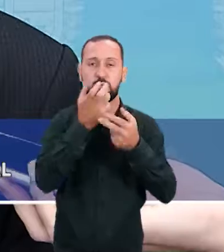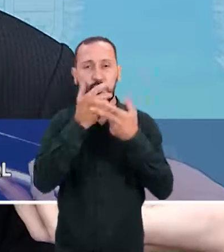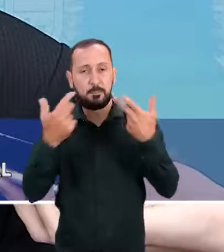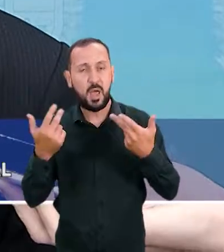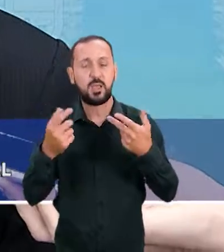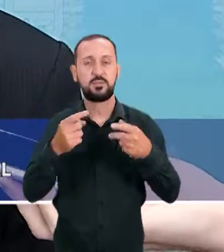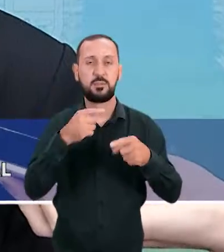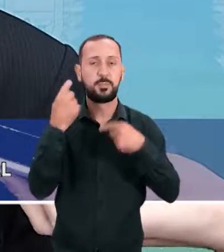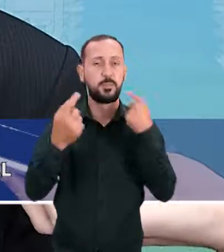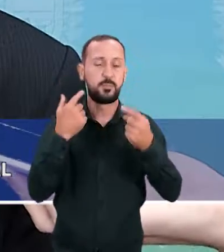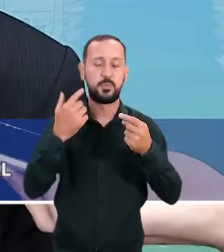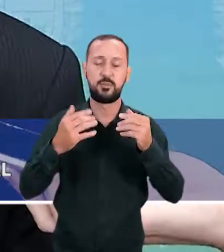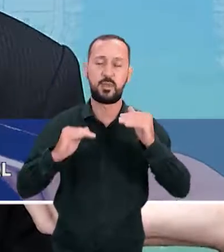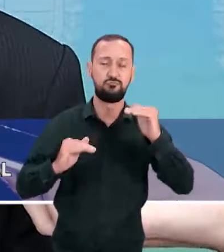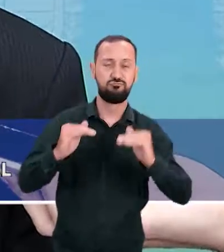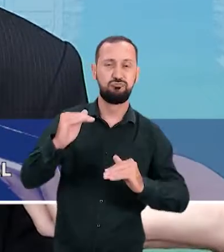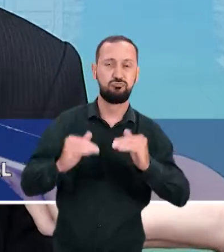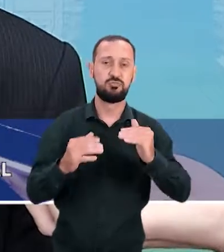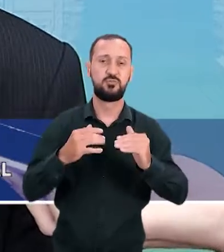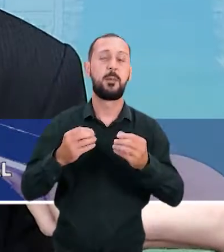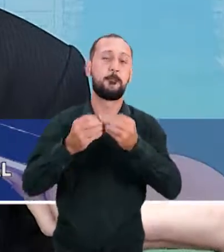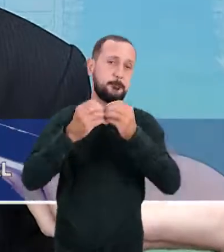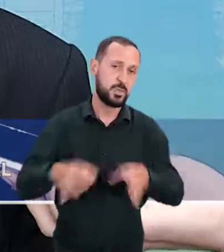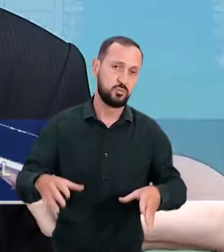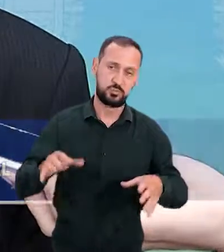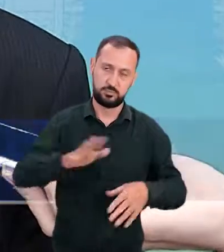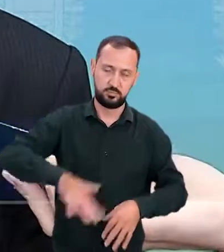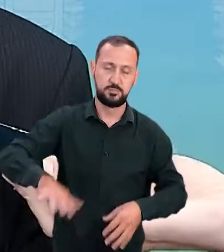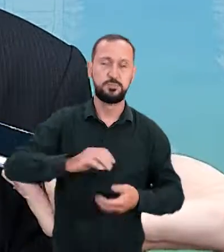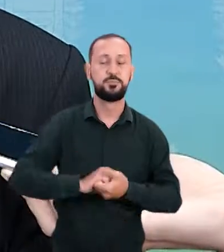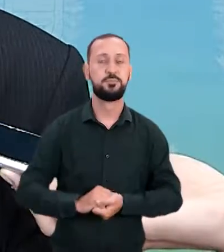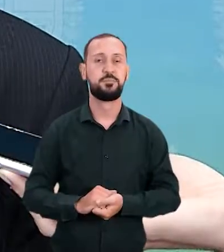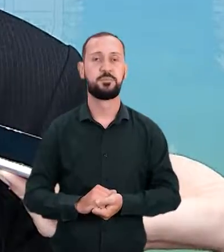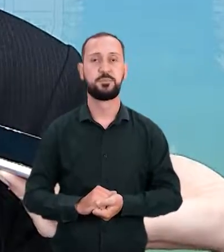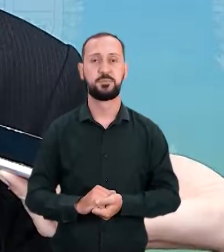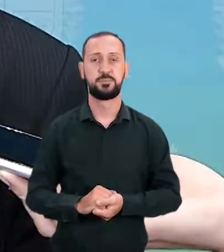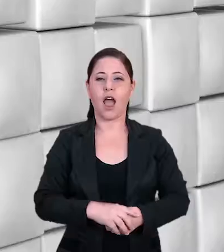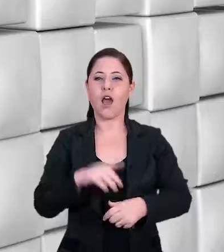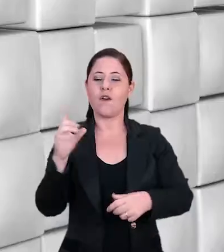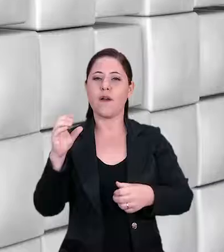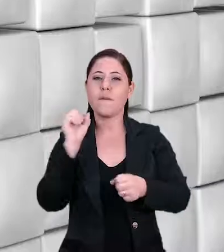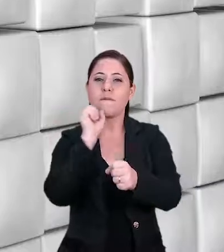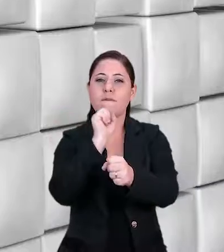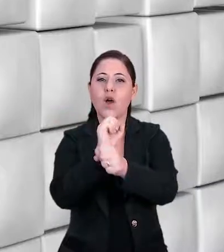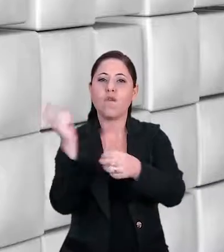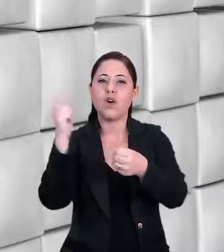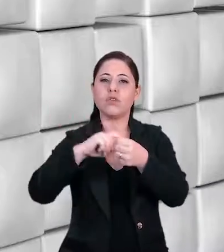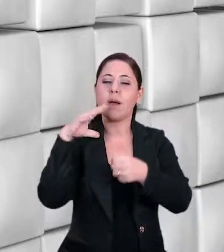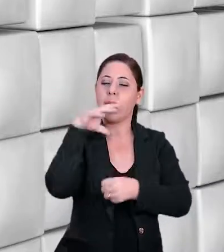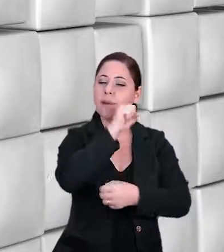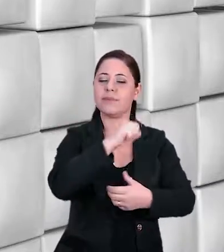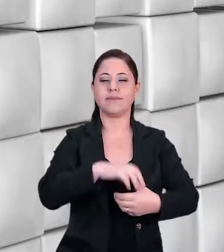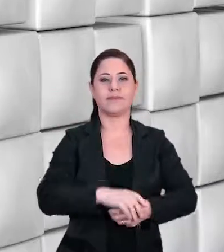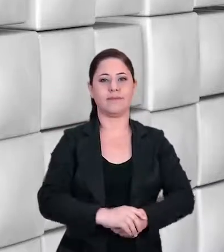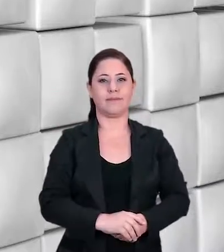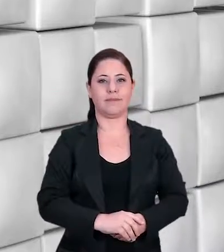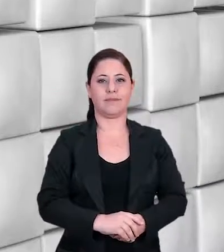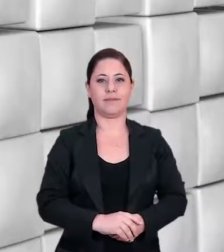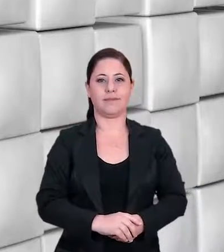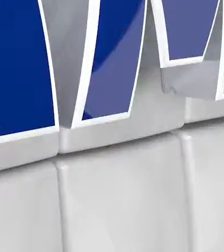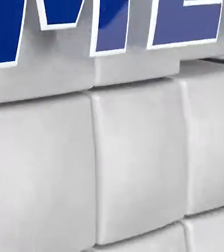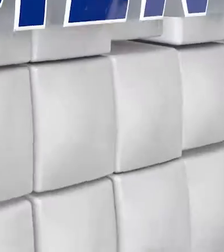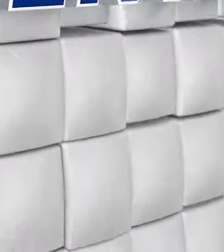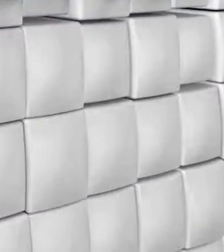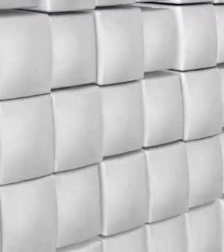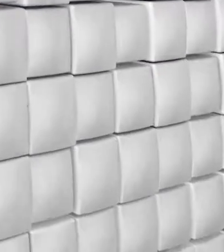flora, da própria natureza, do habitat que vive ali no Pantanal. Vamos para um breve intervalo e voltamos